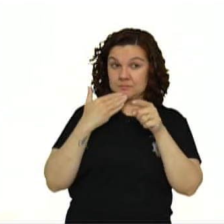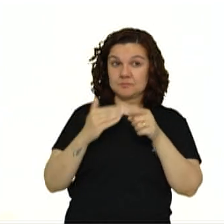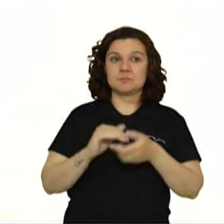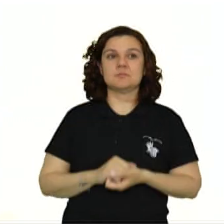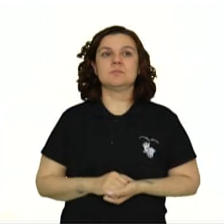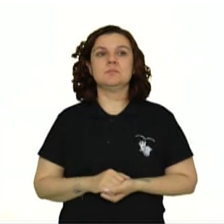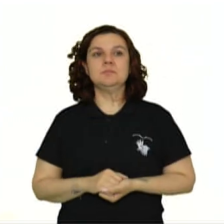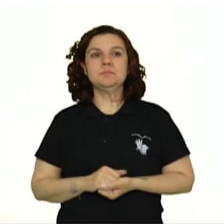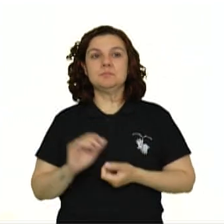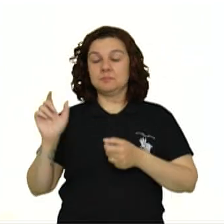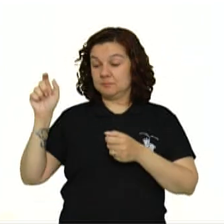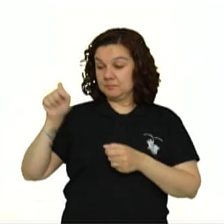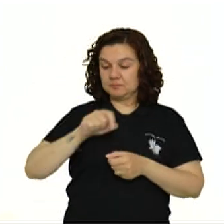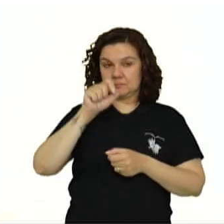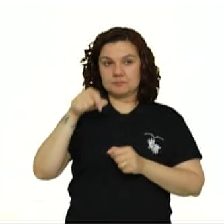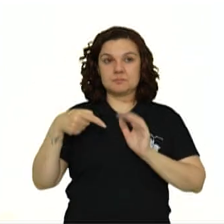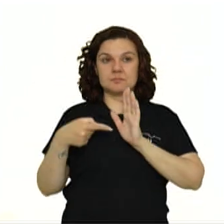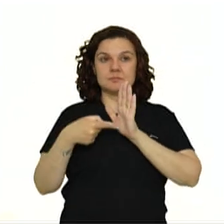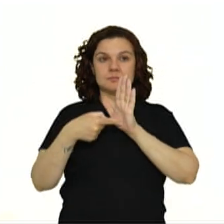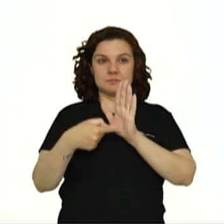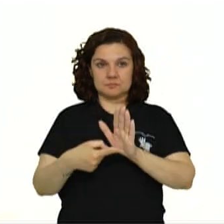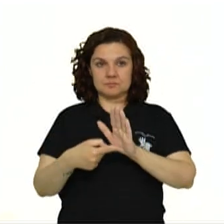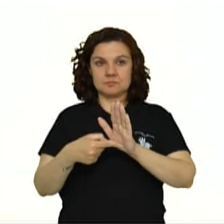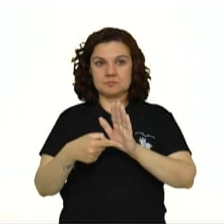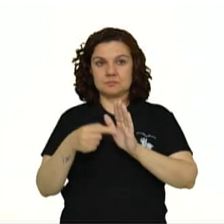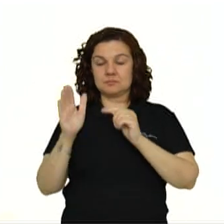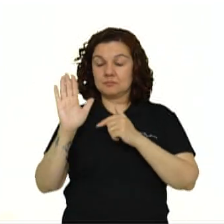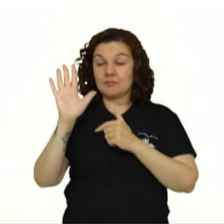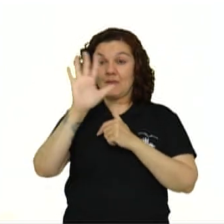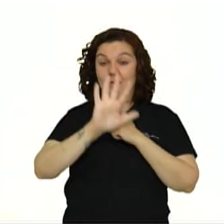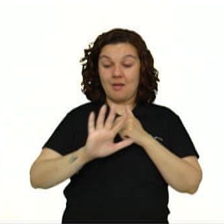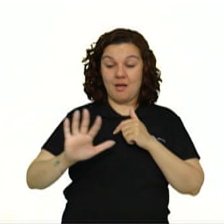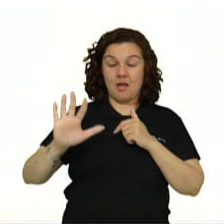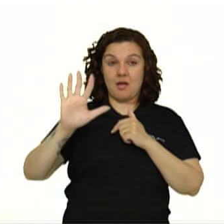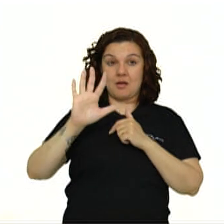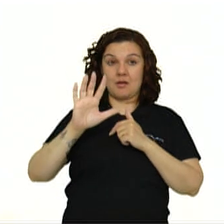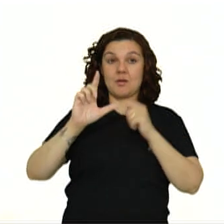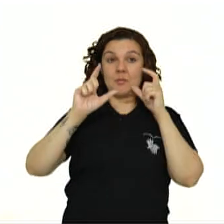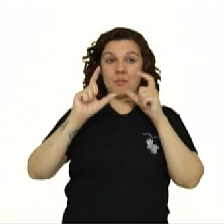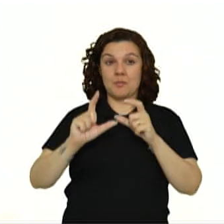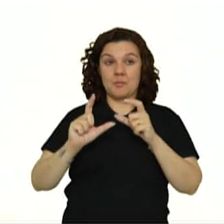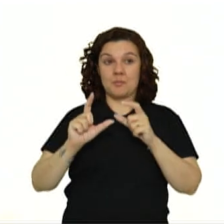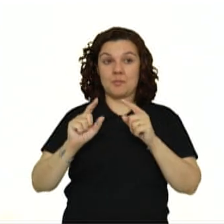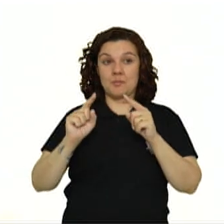pedindo. Marque a alternativa que representa a área da região do